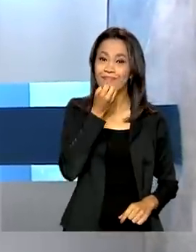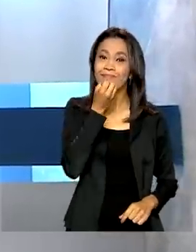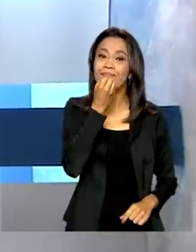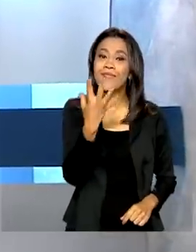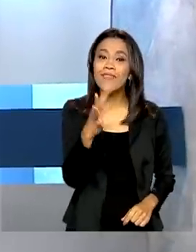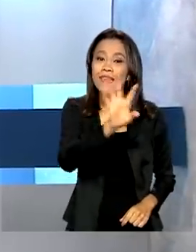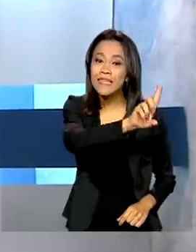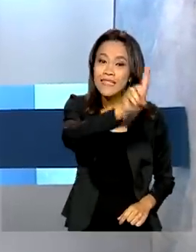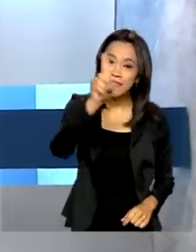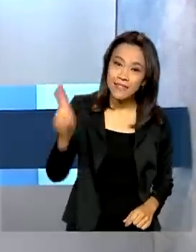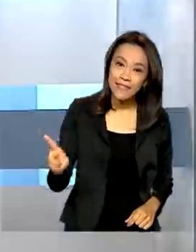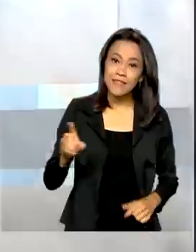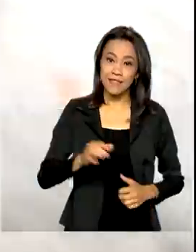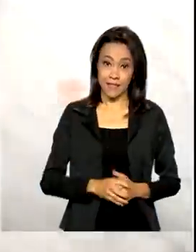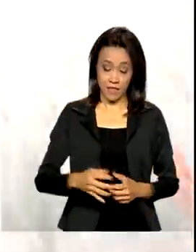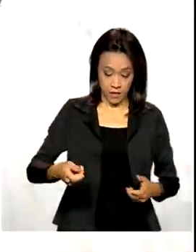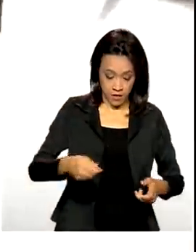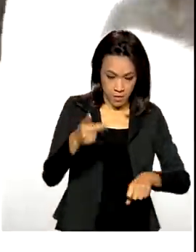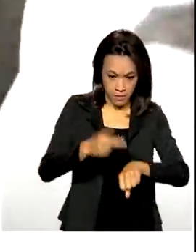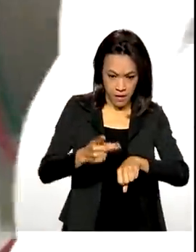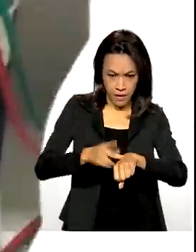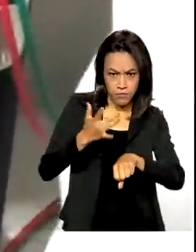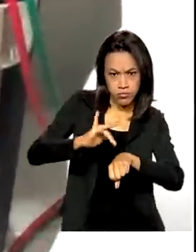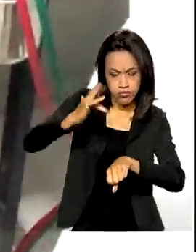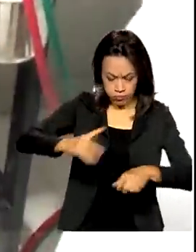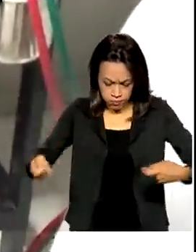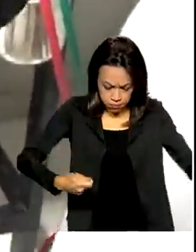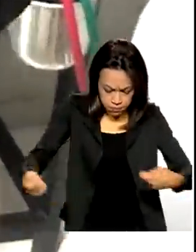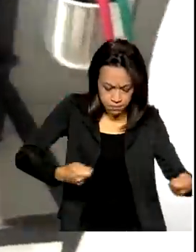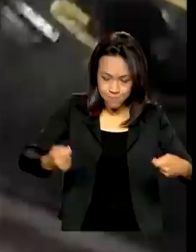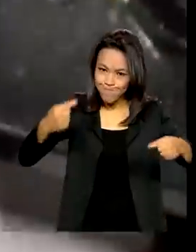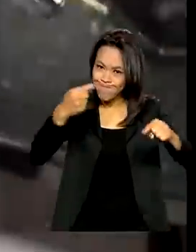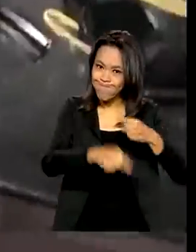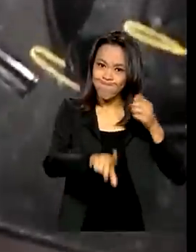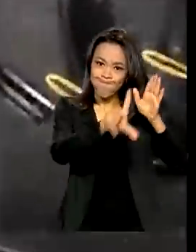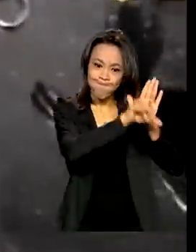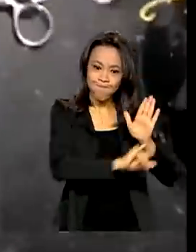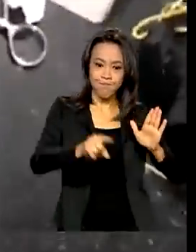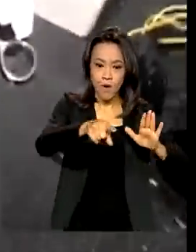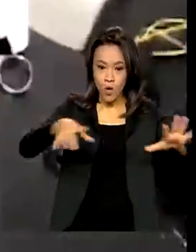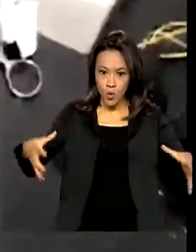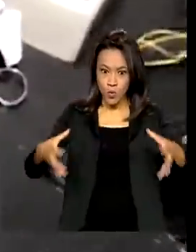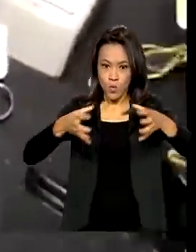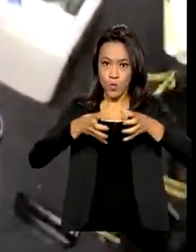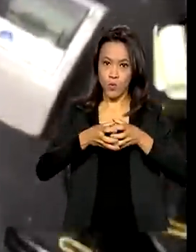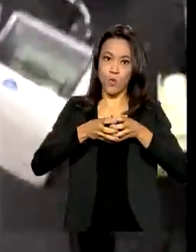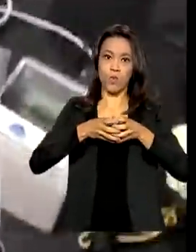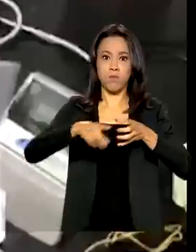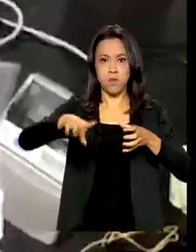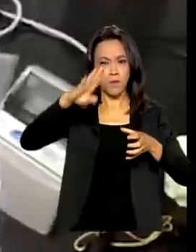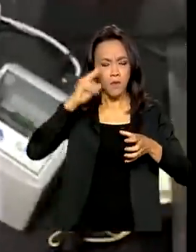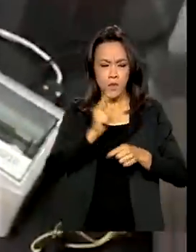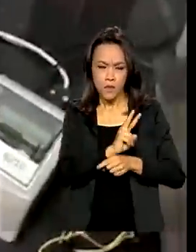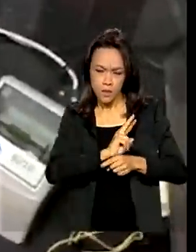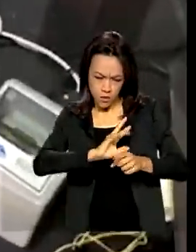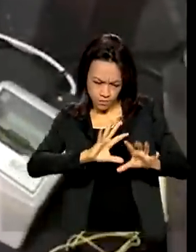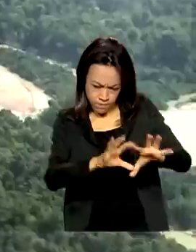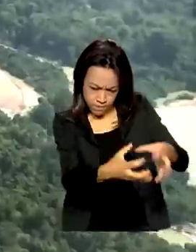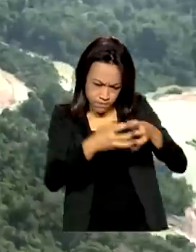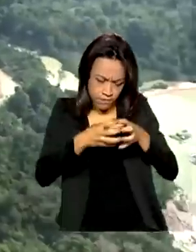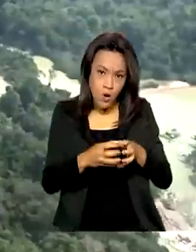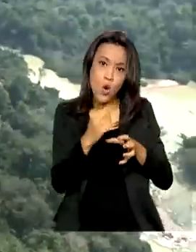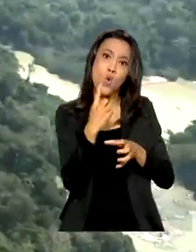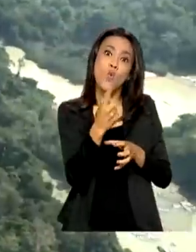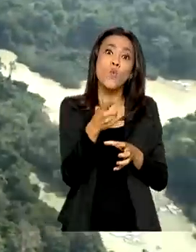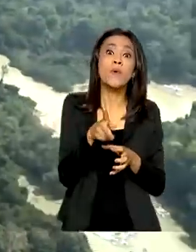Olá, bom dia. Garimpo ilegal. Operação Guardiões do Bioma apreende 1,5 kg de ouro em